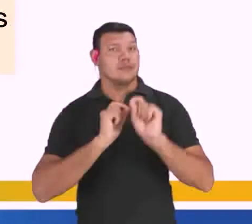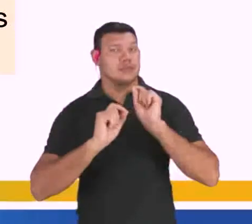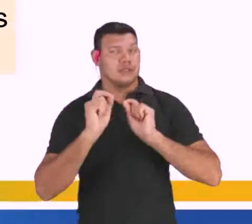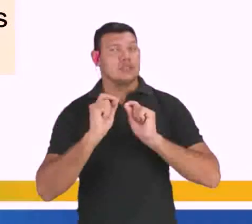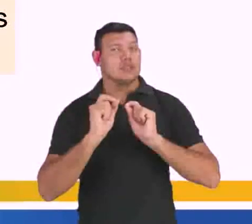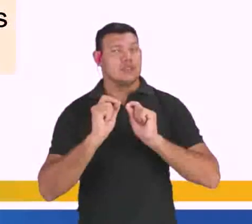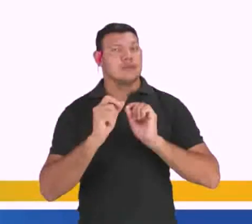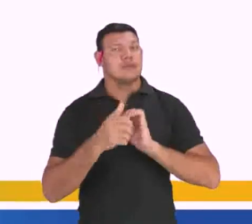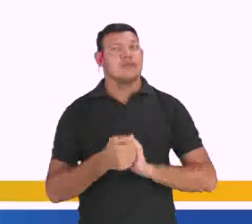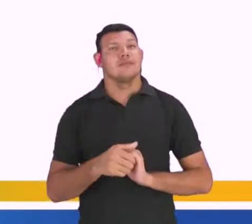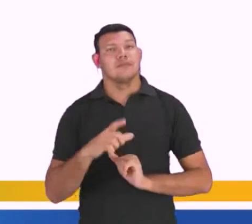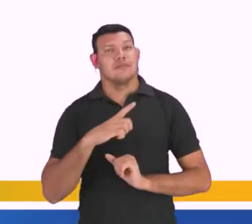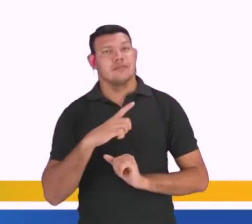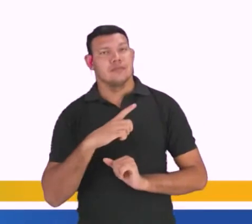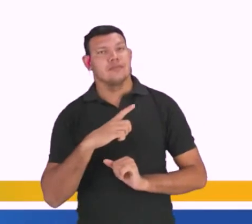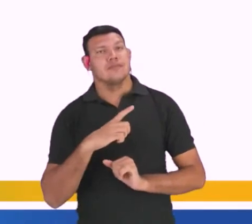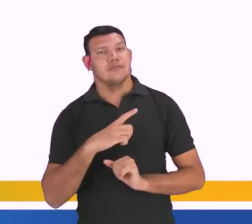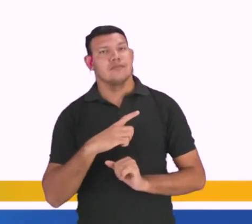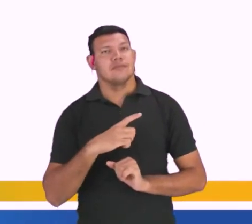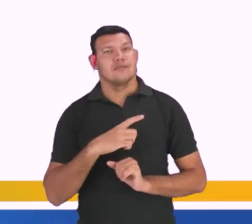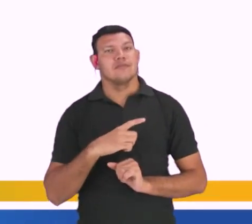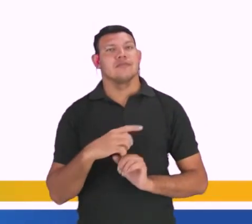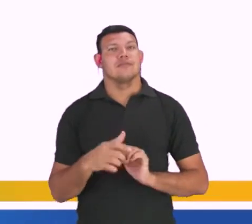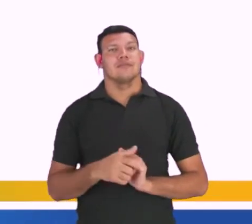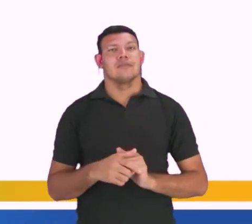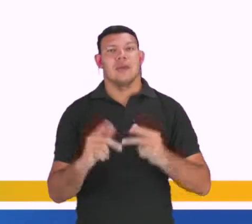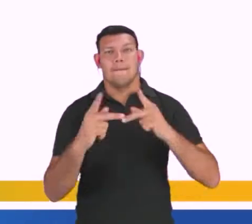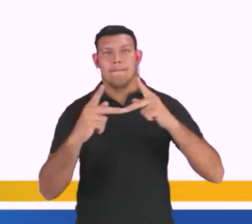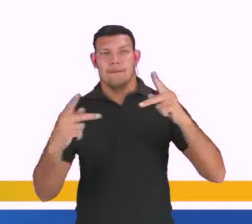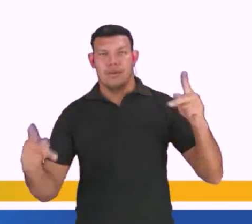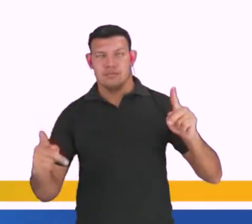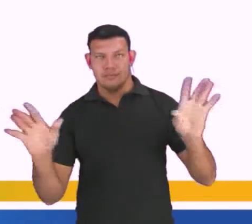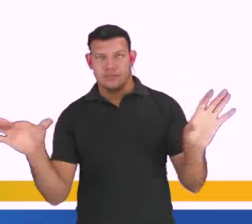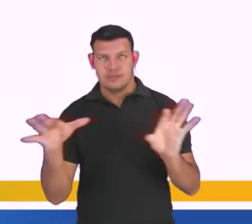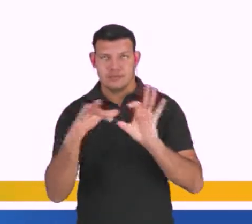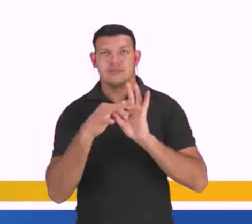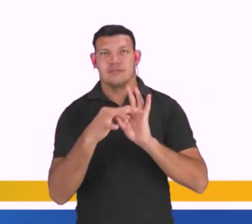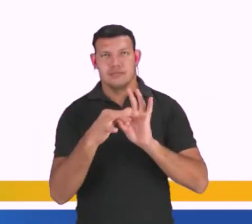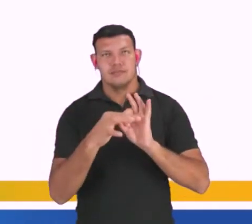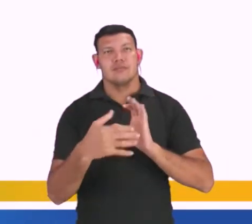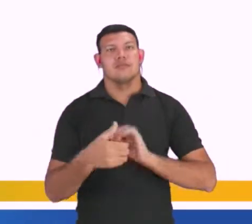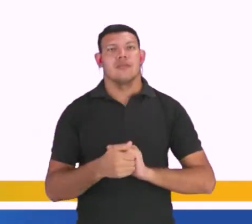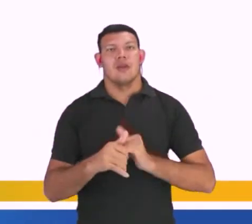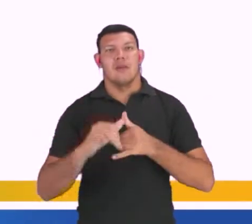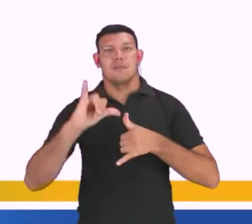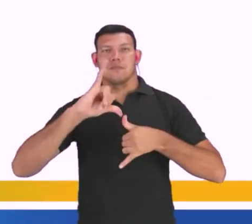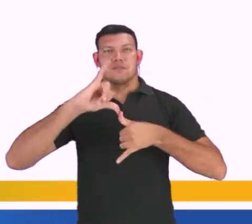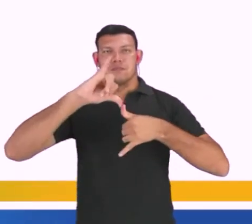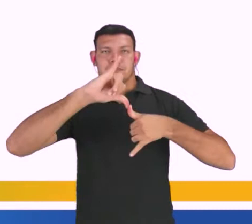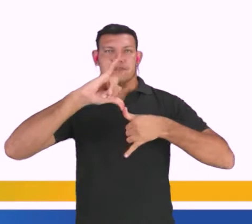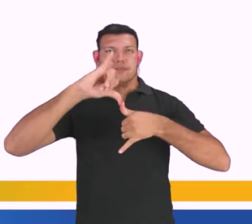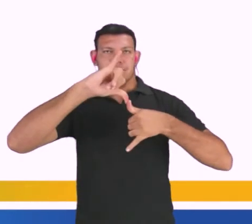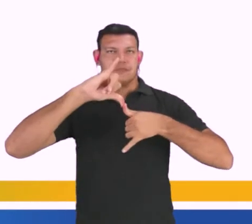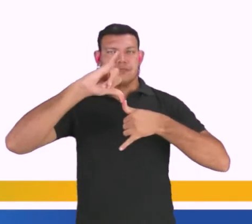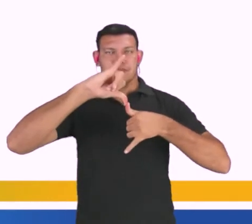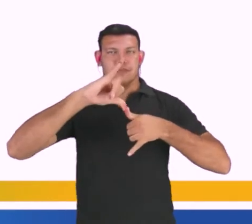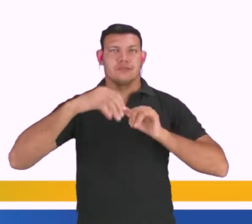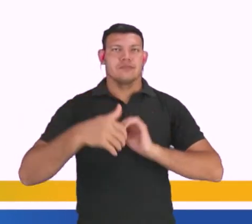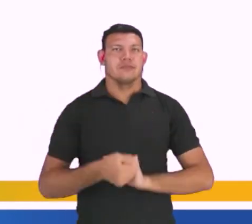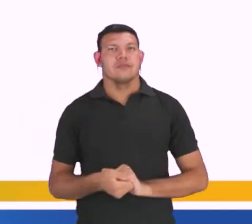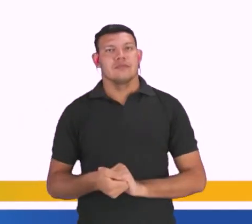dessa imagem, né? A presença da proteína ligada com essa massa de lipídio, né?